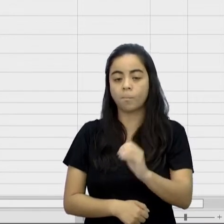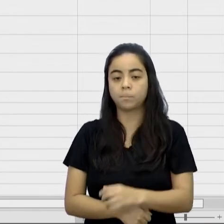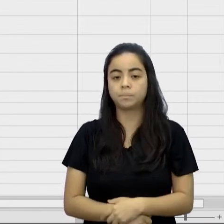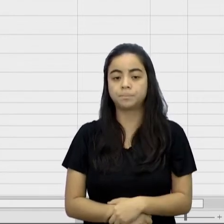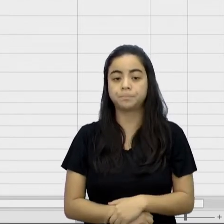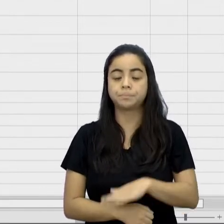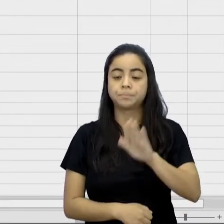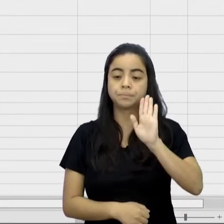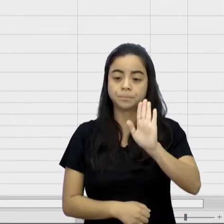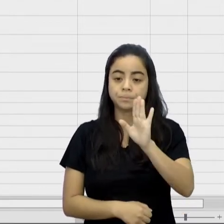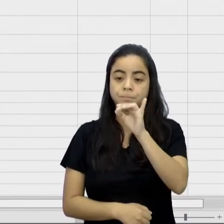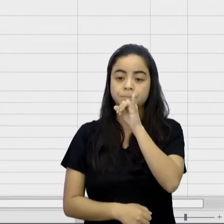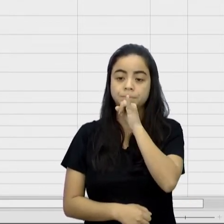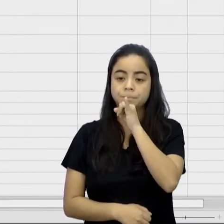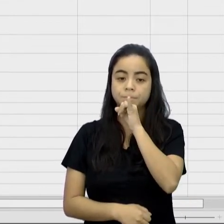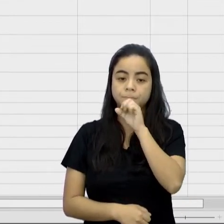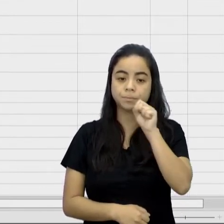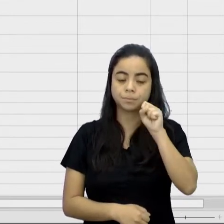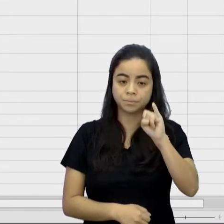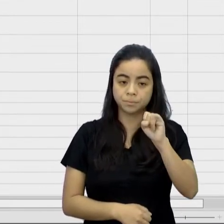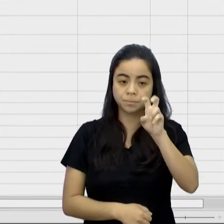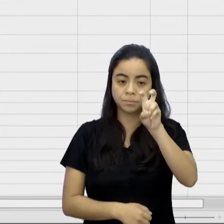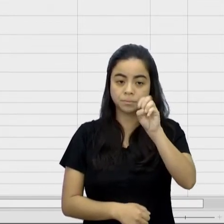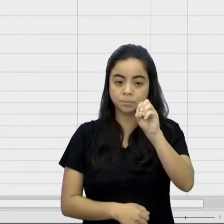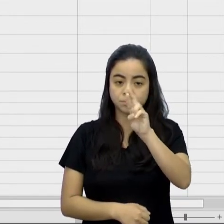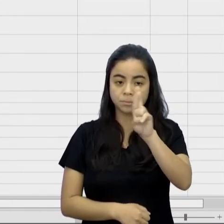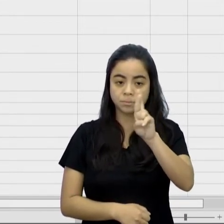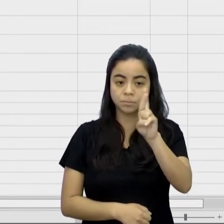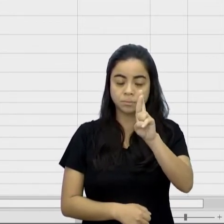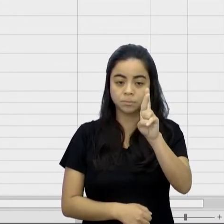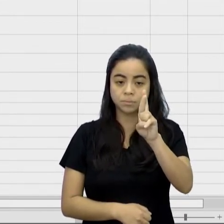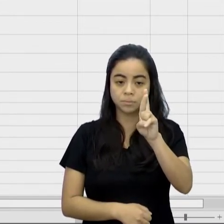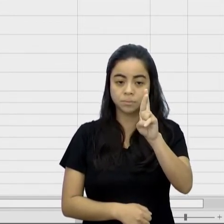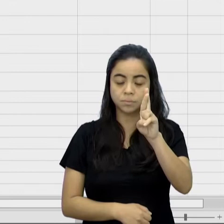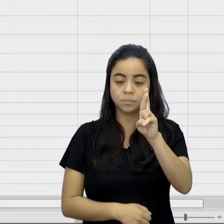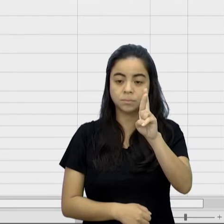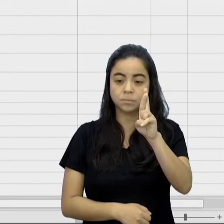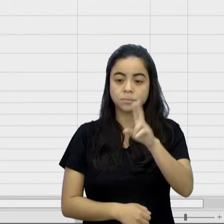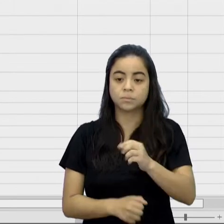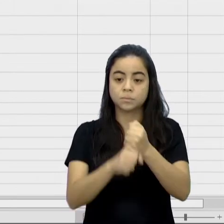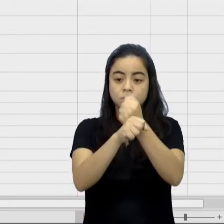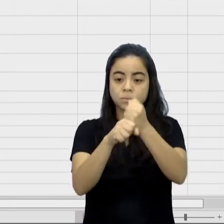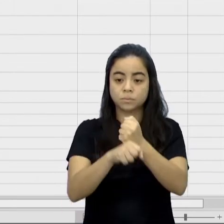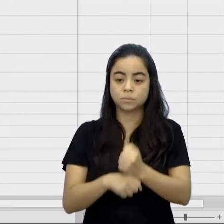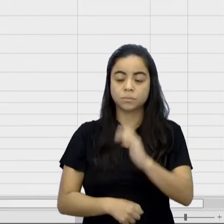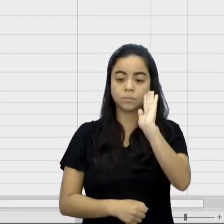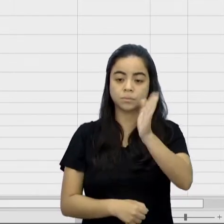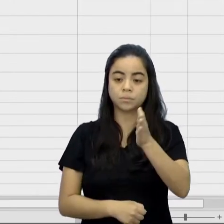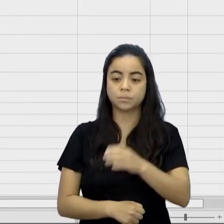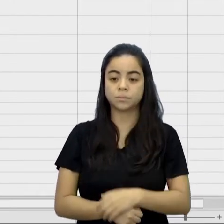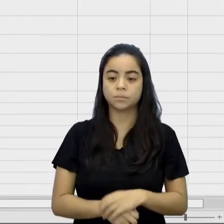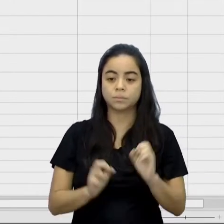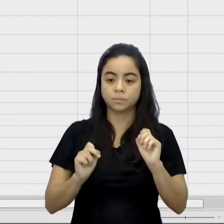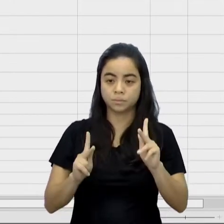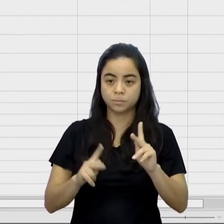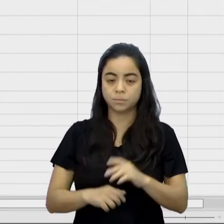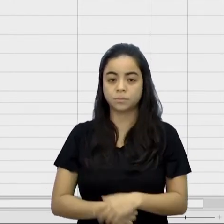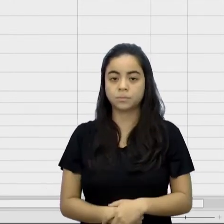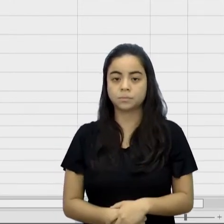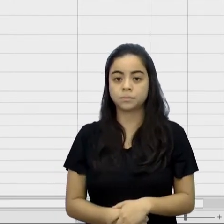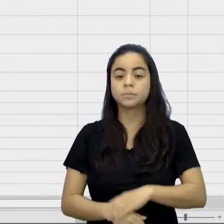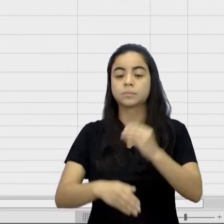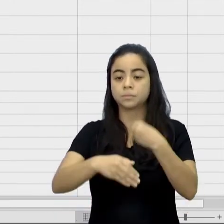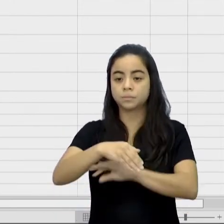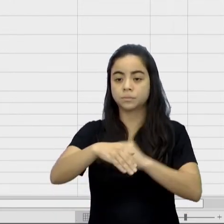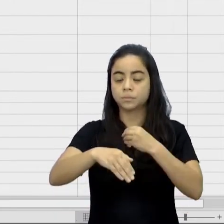Perfeito. por exemplo, se eu colocar R$50 aqui, ó, ele já soma lá ele embaixo. vai somar lá embaixo. Perfeito. Tudo bem? Perfeito. Mas a nossa reserva